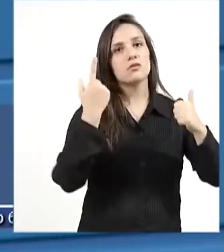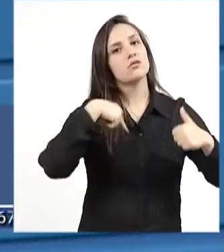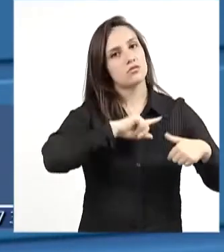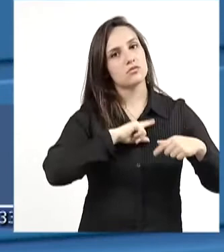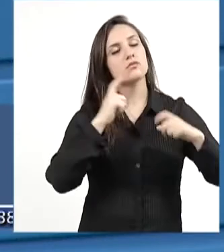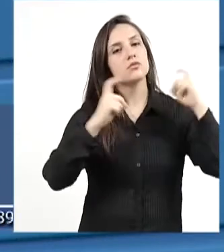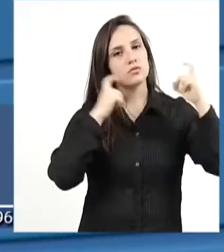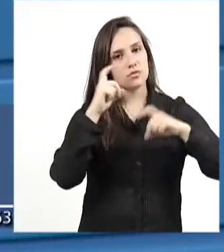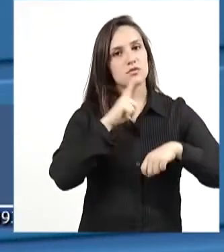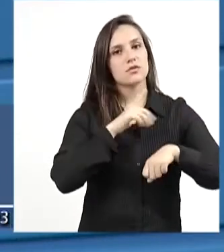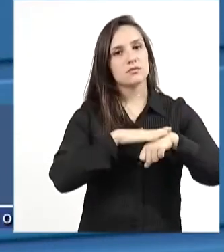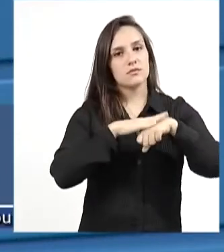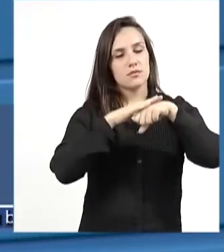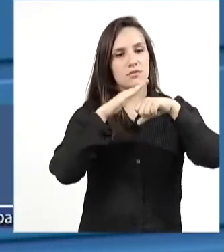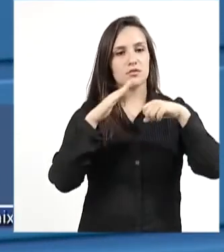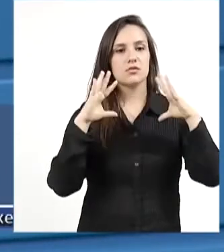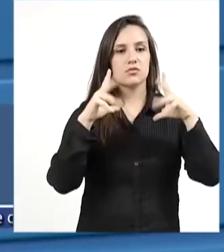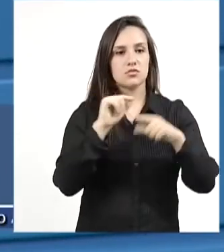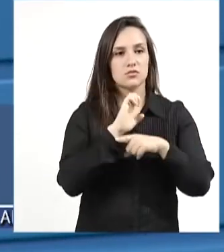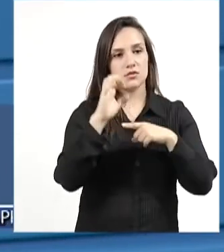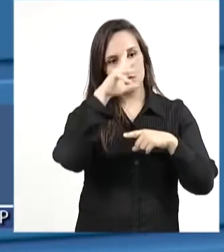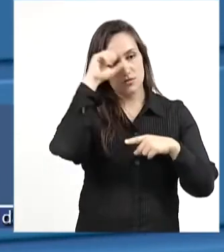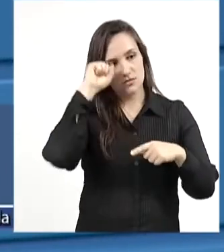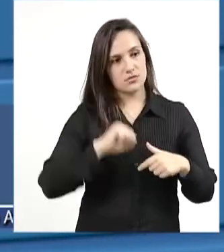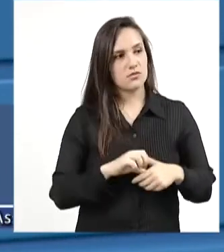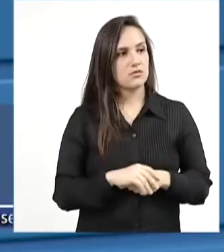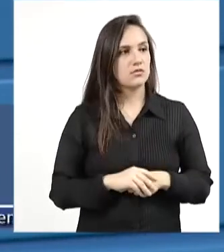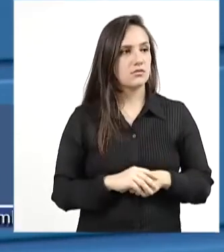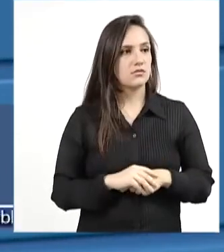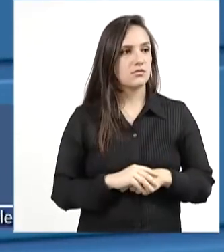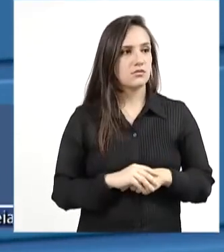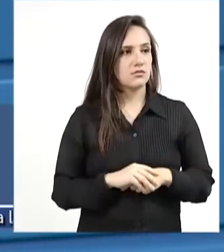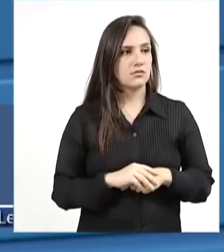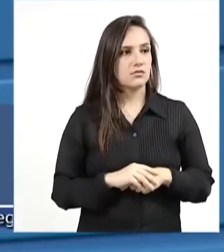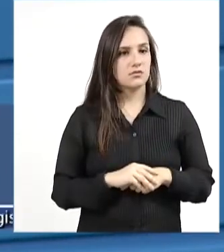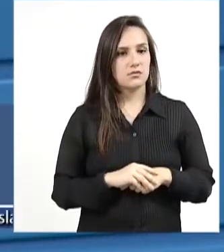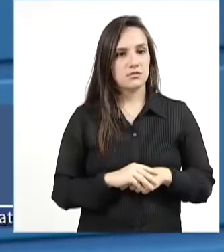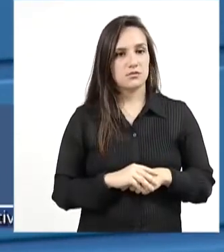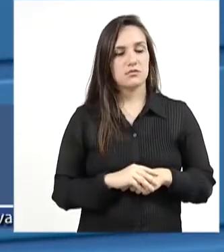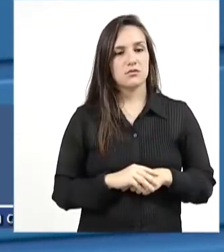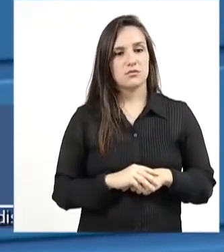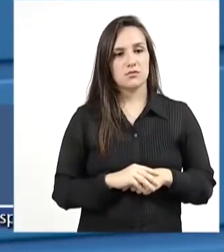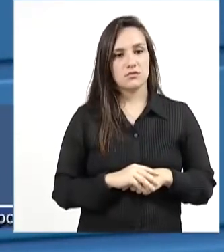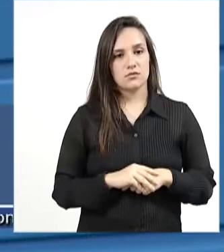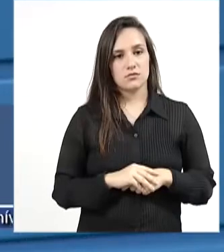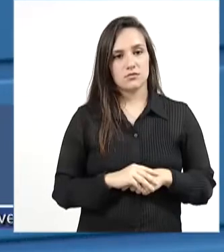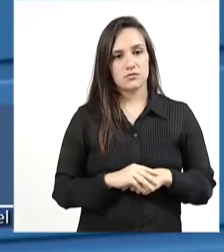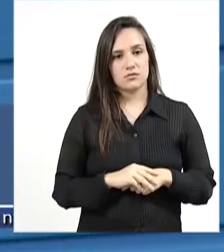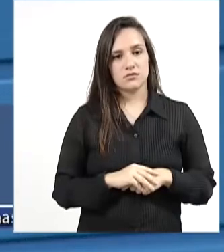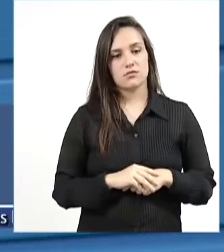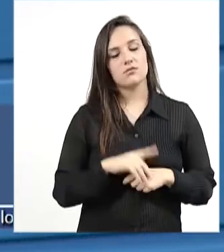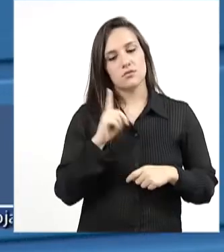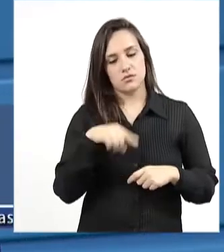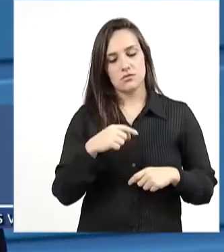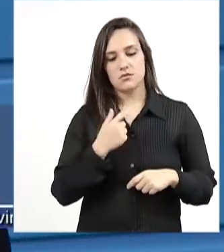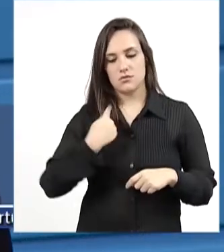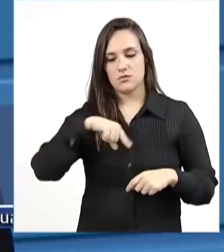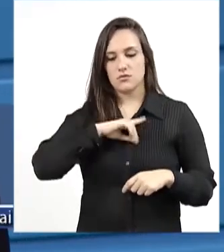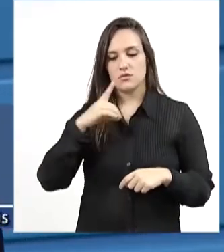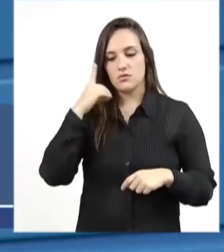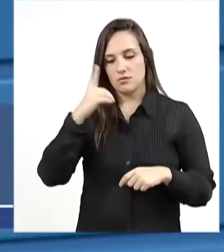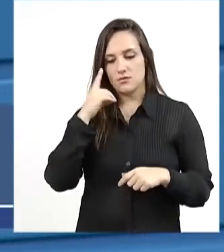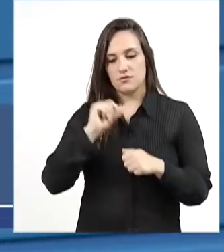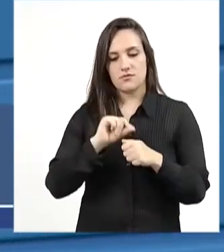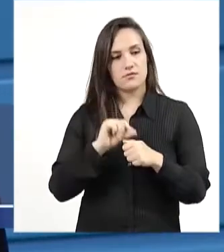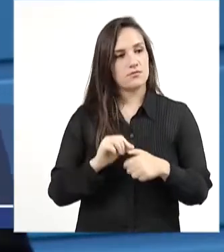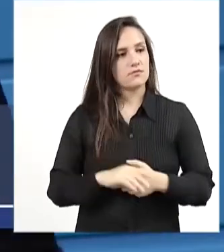colocar isso em todos os municípios do Mato Grosso do Sul, com atendimento psicológico, atendimento social também, para viabilidade. São emendas desses deputados que estão para